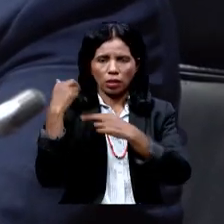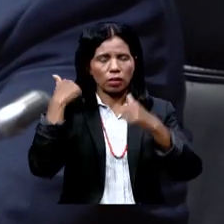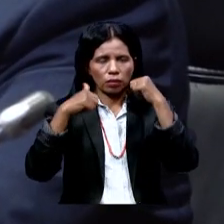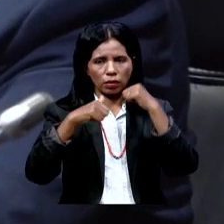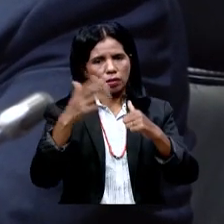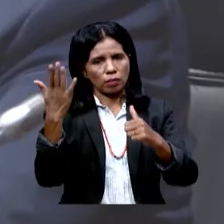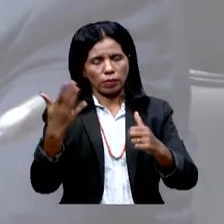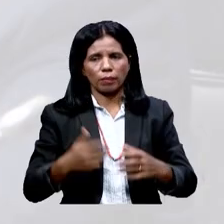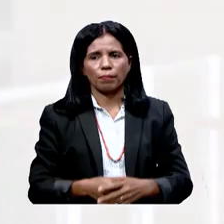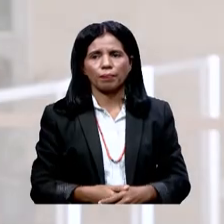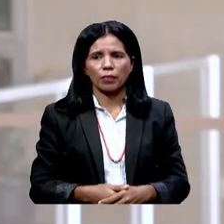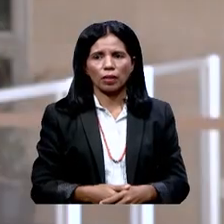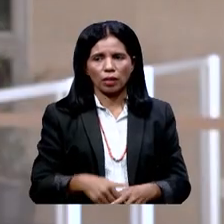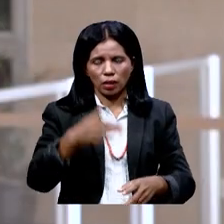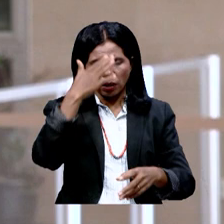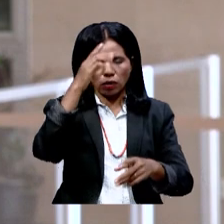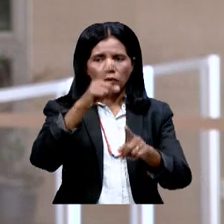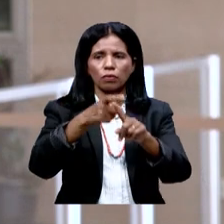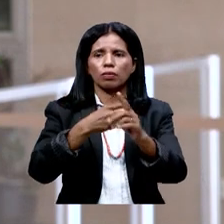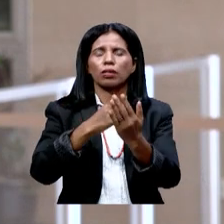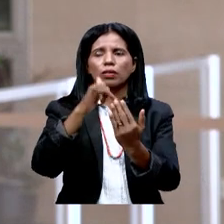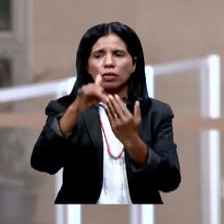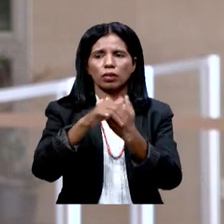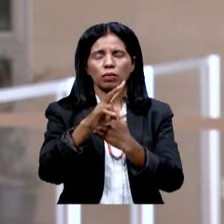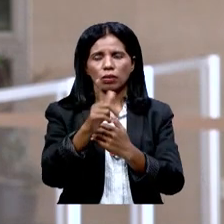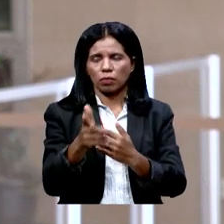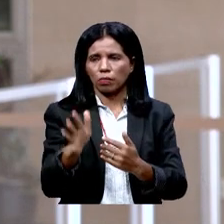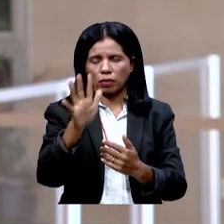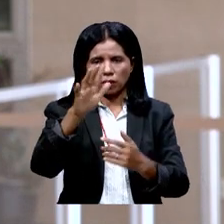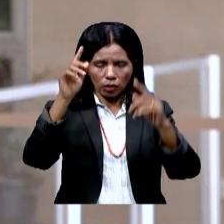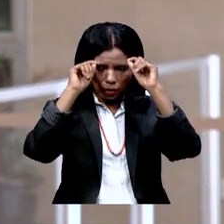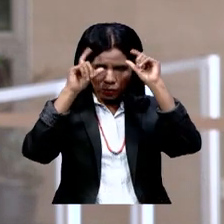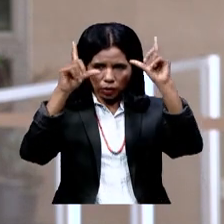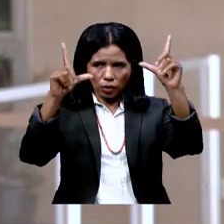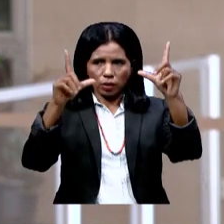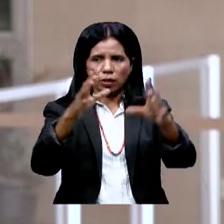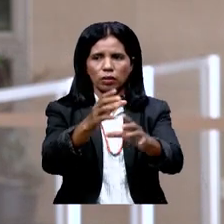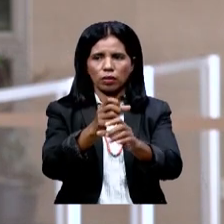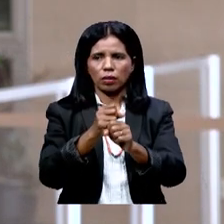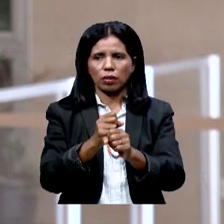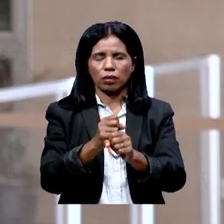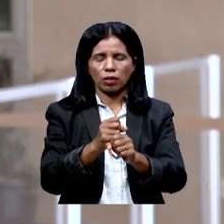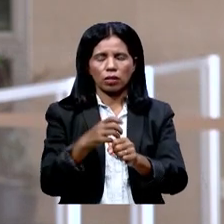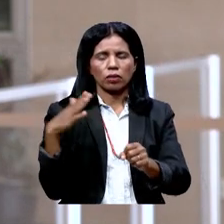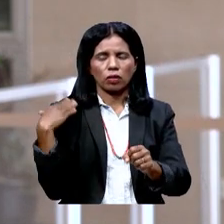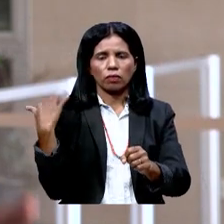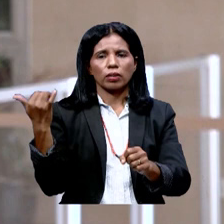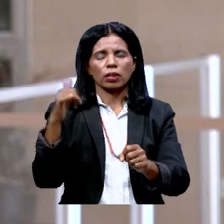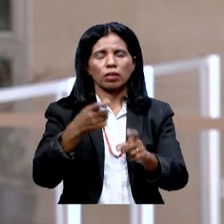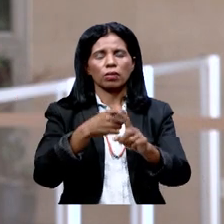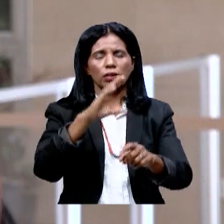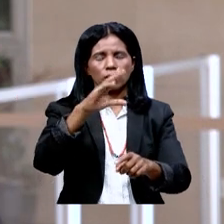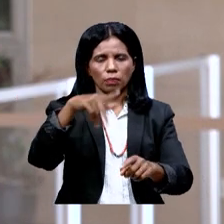refere. Lua Mos, kata julho 2025, Timor-Leste se ensima mos jogos da CPLP. Então,